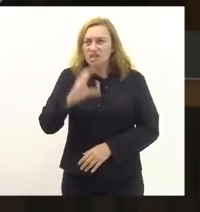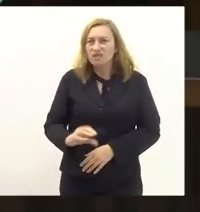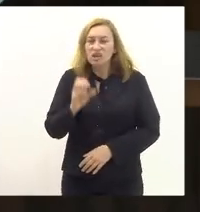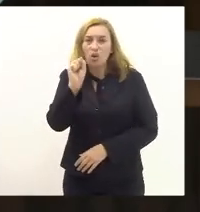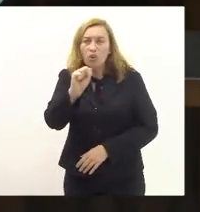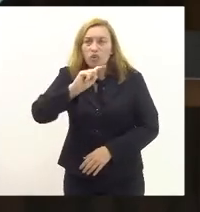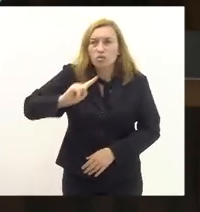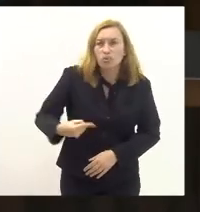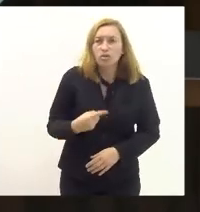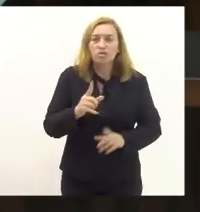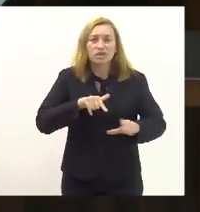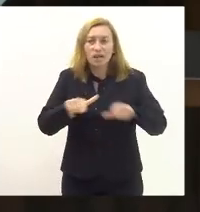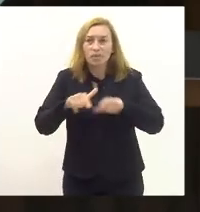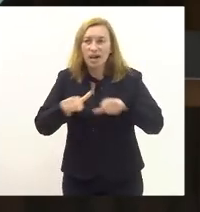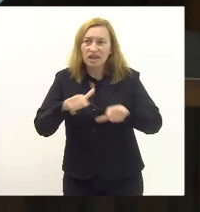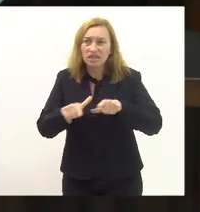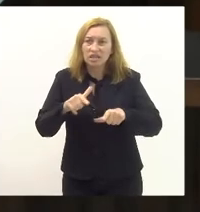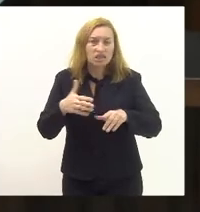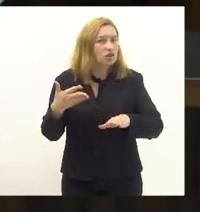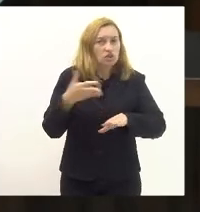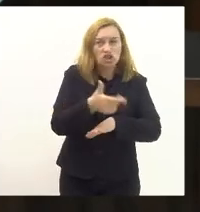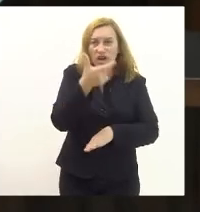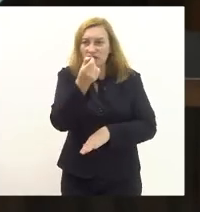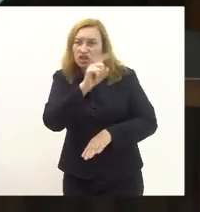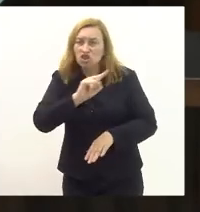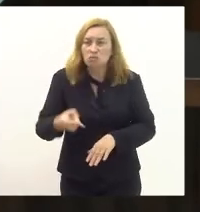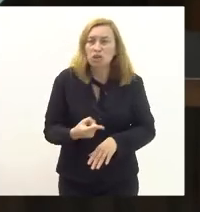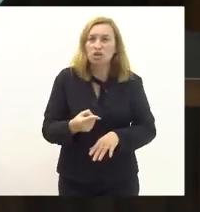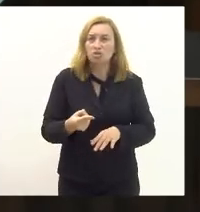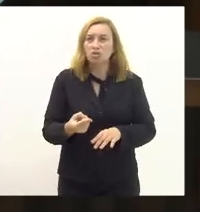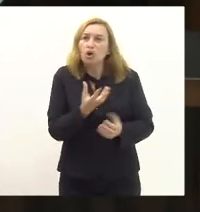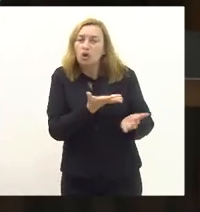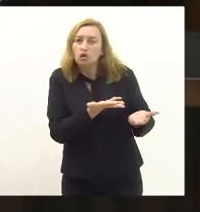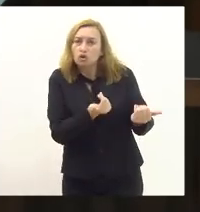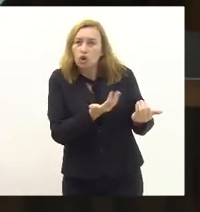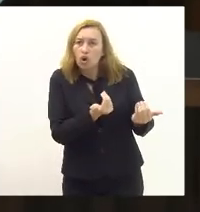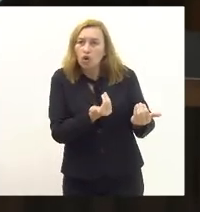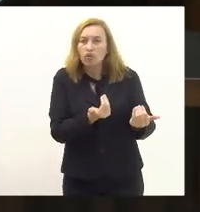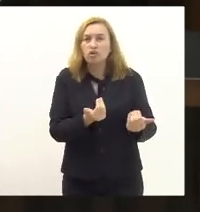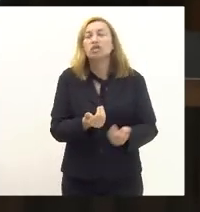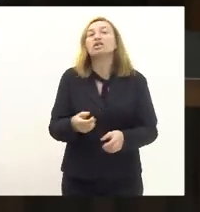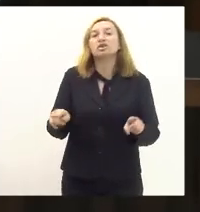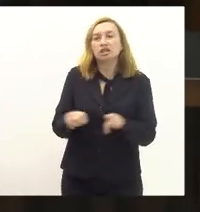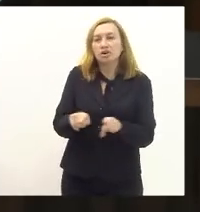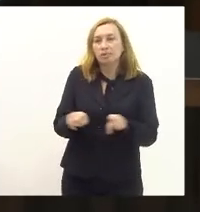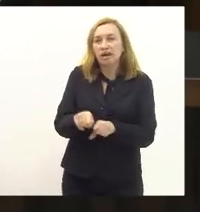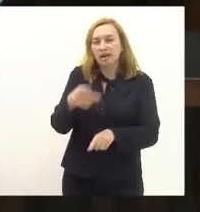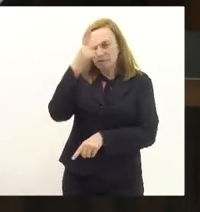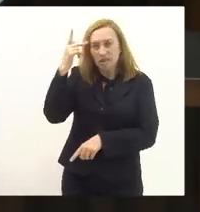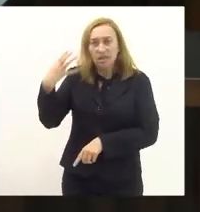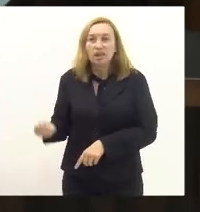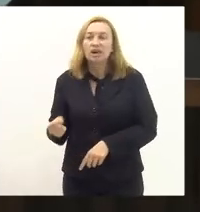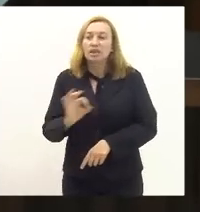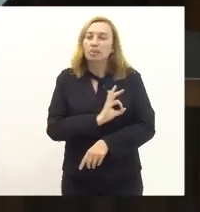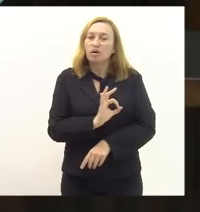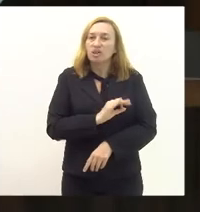mil na ativa e não chega a 20 mil entre veteranos e pensionistas. Enquanto que na Polícia Militar e no